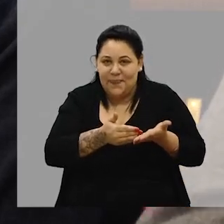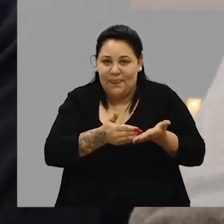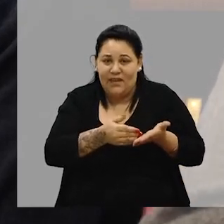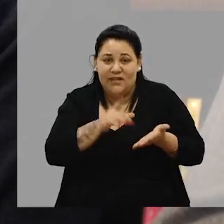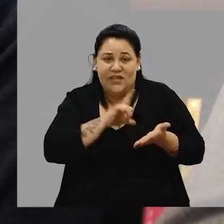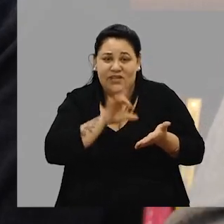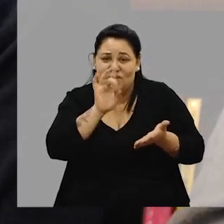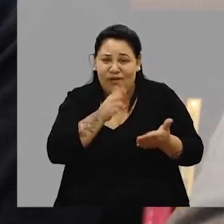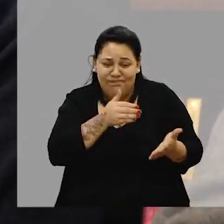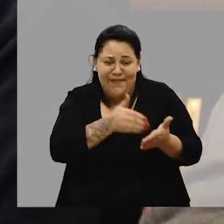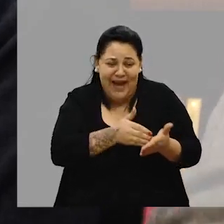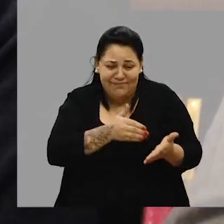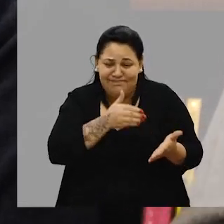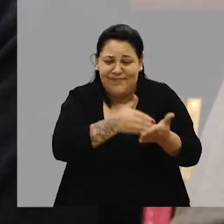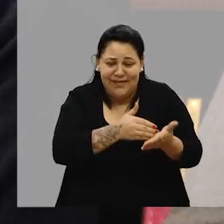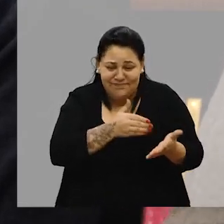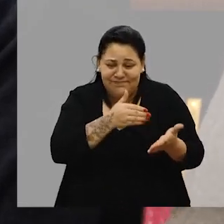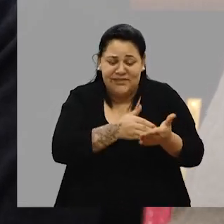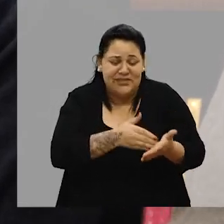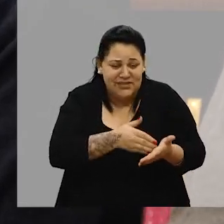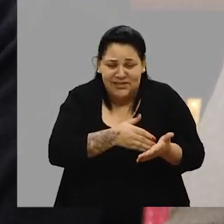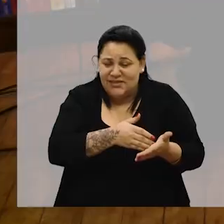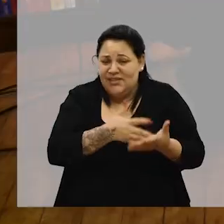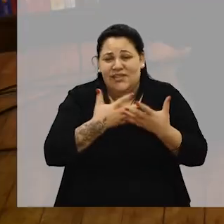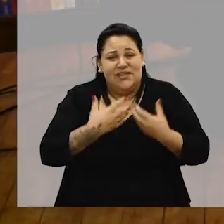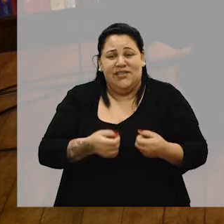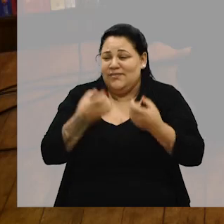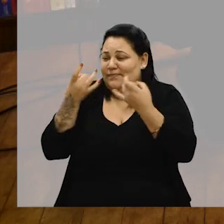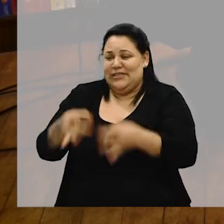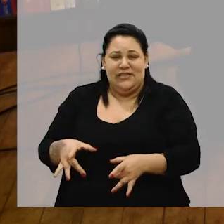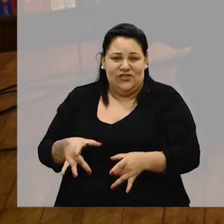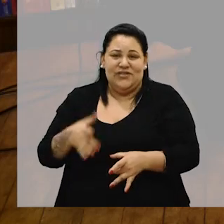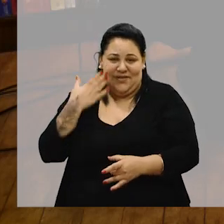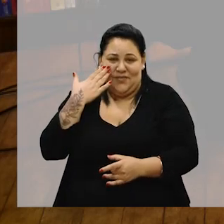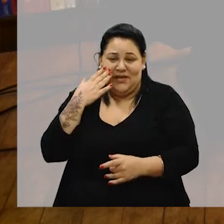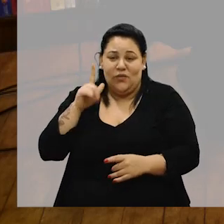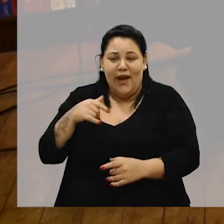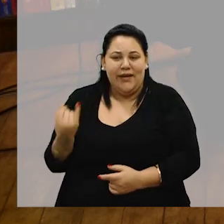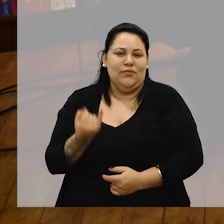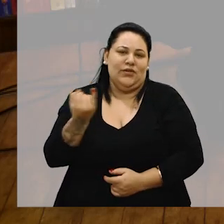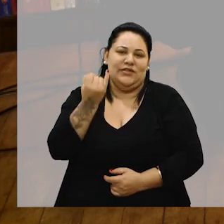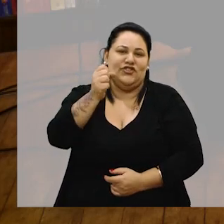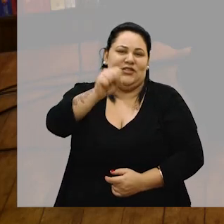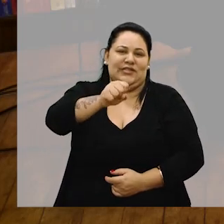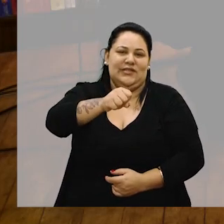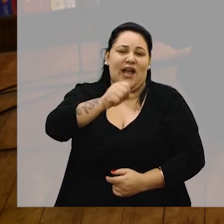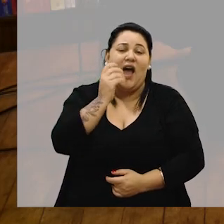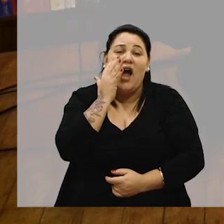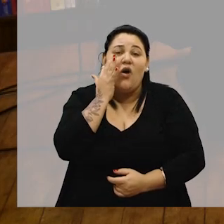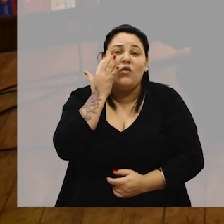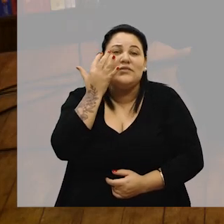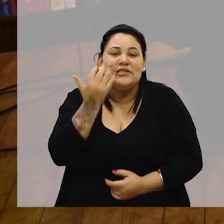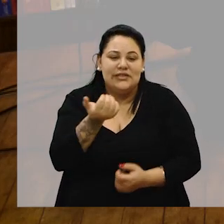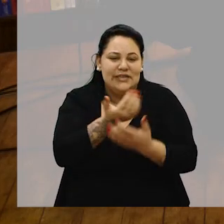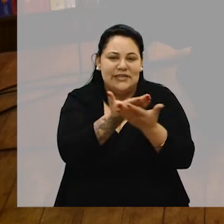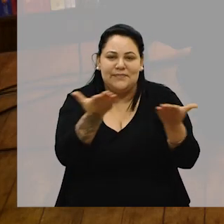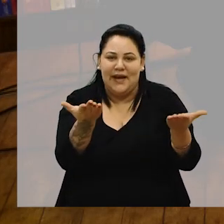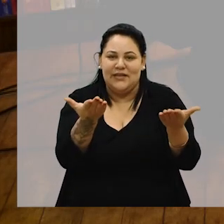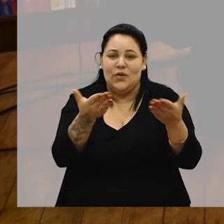você começa tem só obstáculos, né? Você acaba desistindo. Então, a importância é